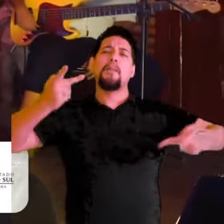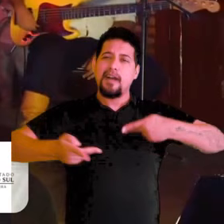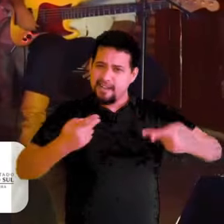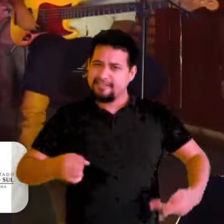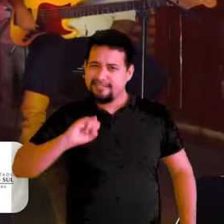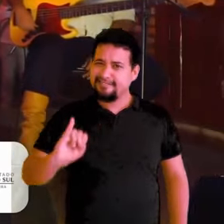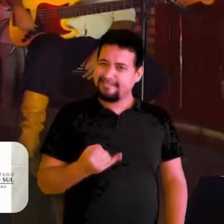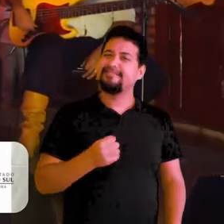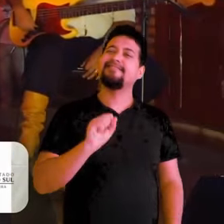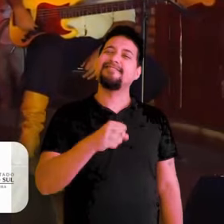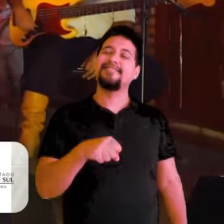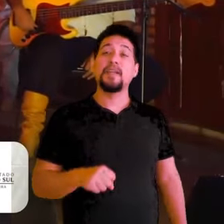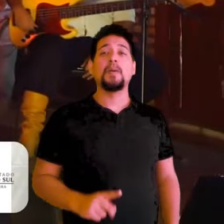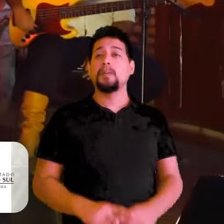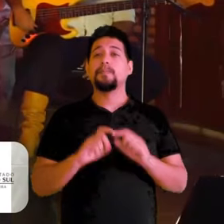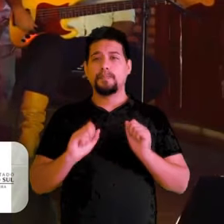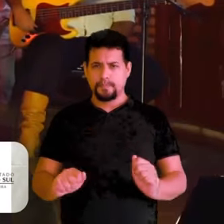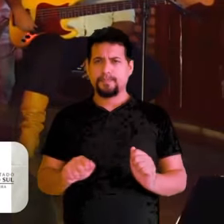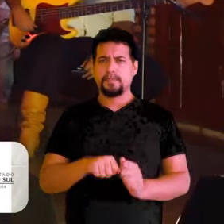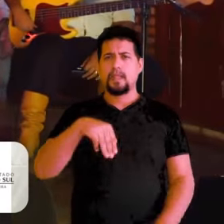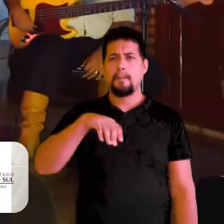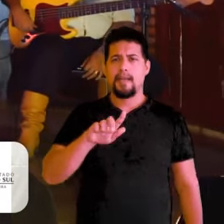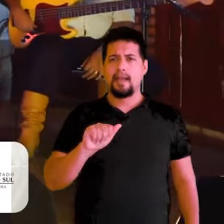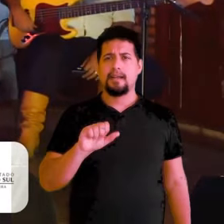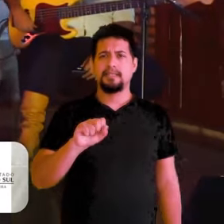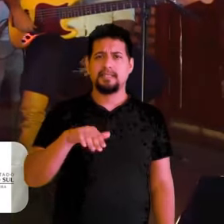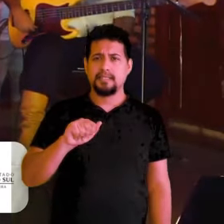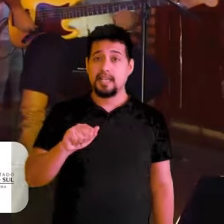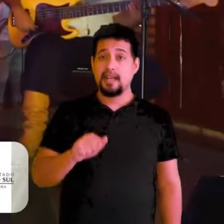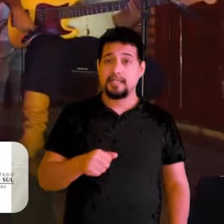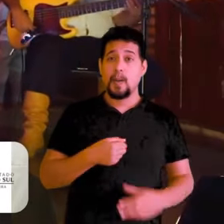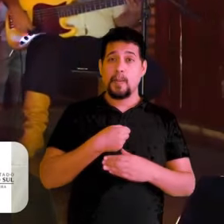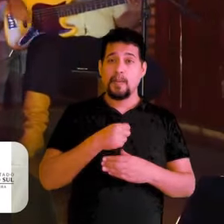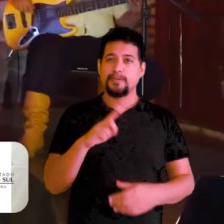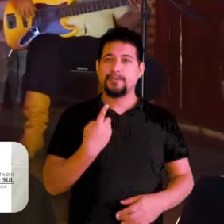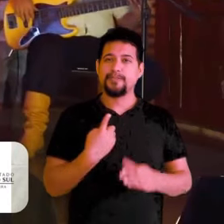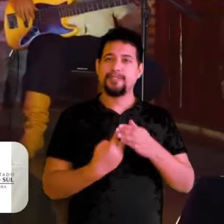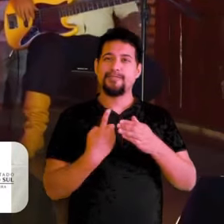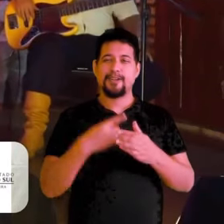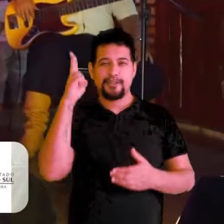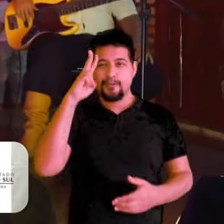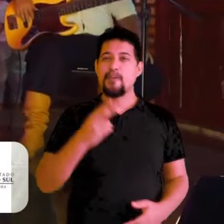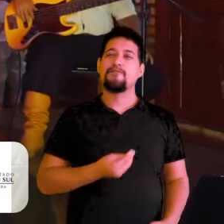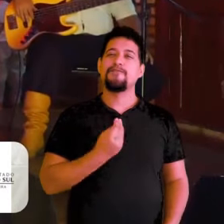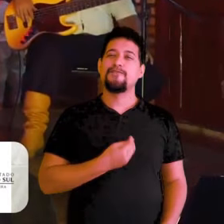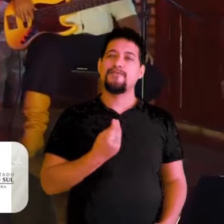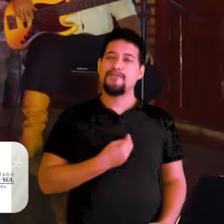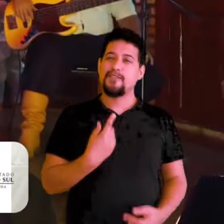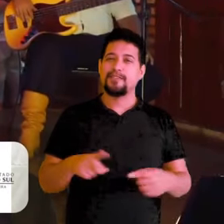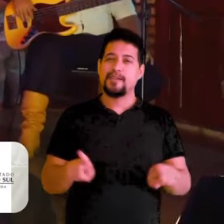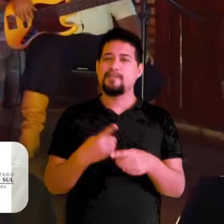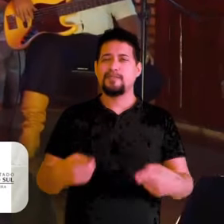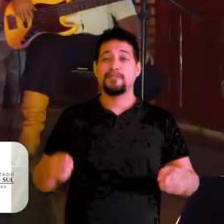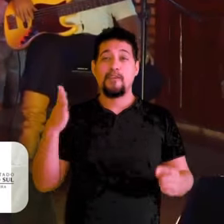voz. E soltando a voz. Pode ser a Mega Sena? Essa a gente gravou no nosso DVD A História Viva da Música